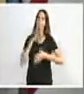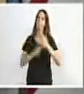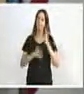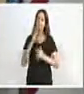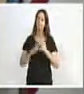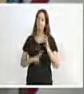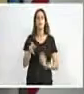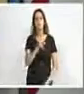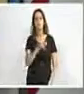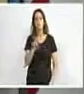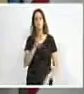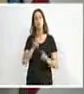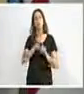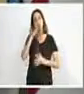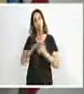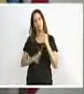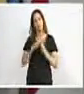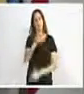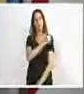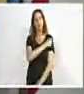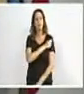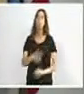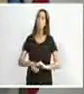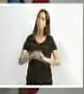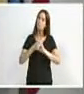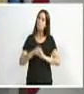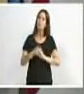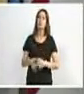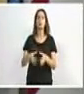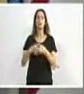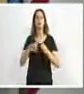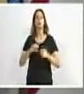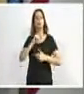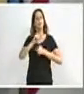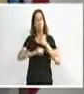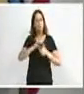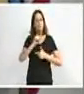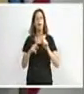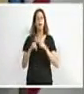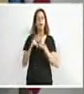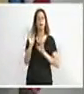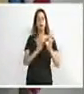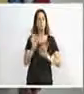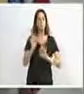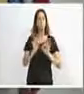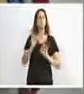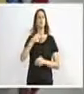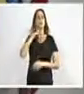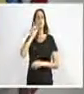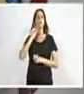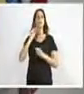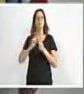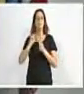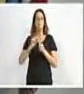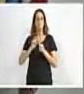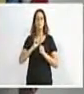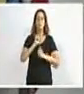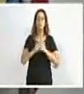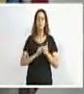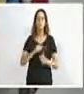parabéns também à equipe de manutenção que estava lá fazendo esse grande trabalho. Mas tem mais uma foto lá,